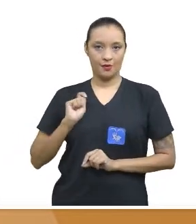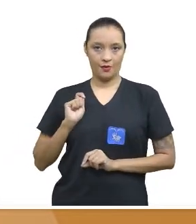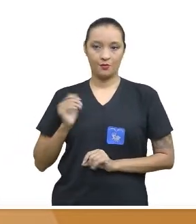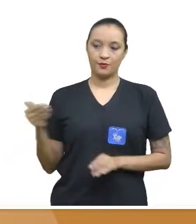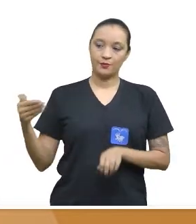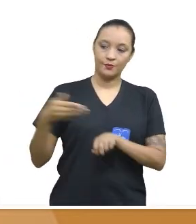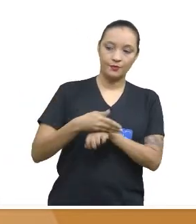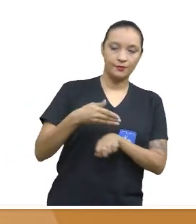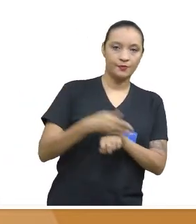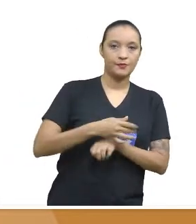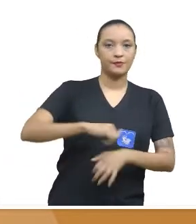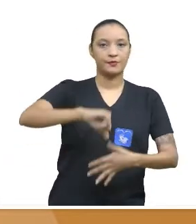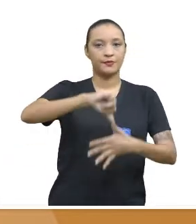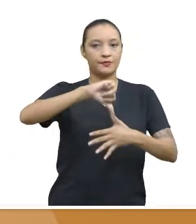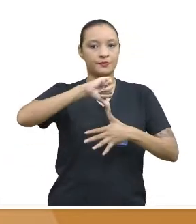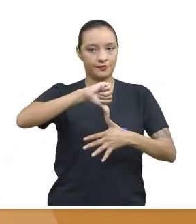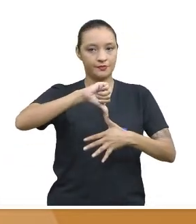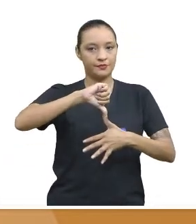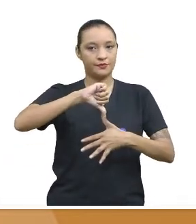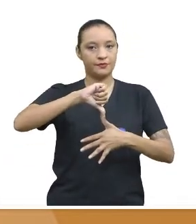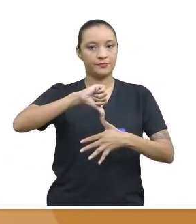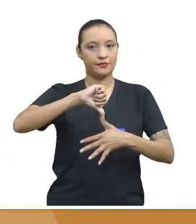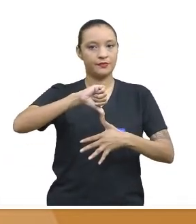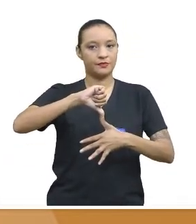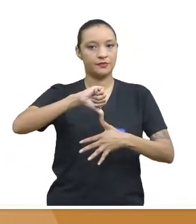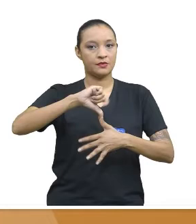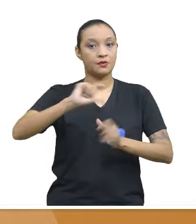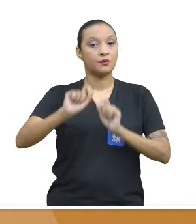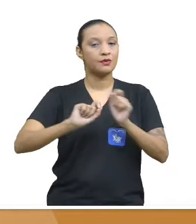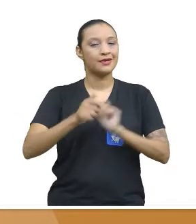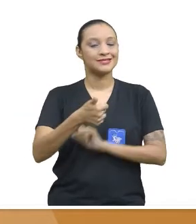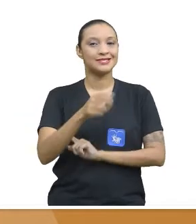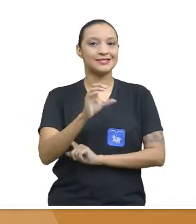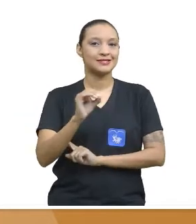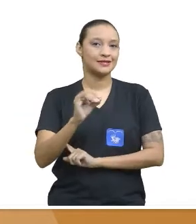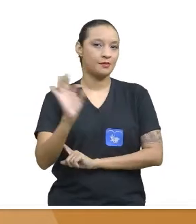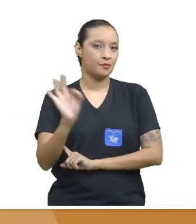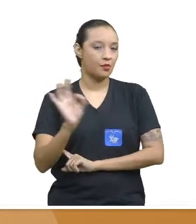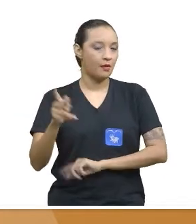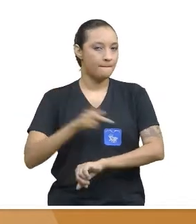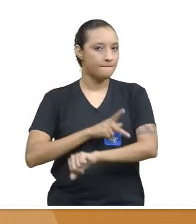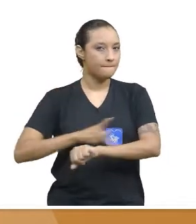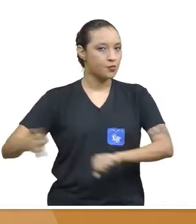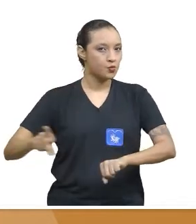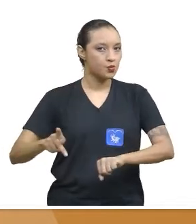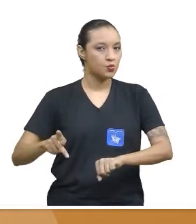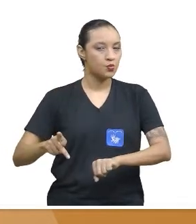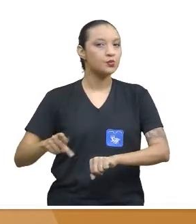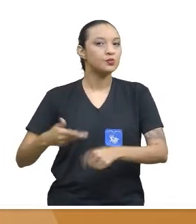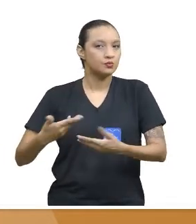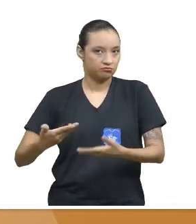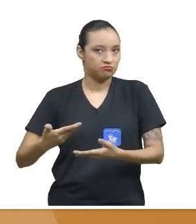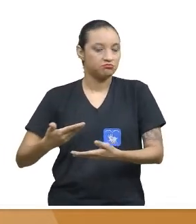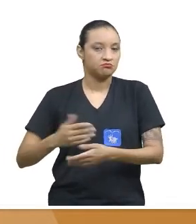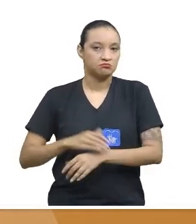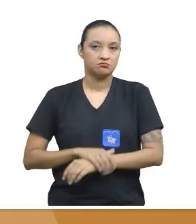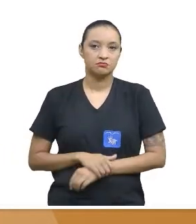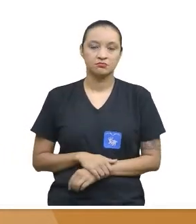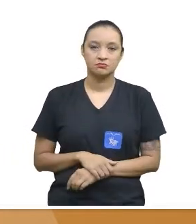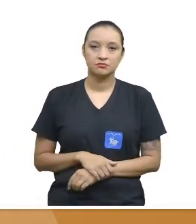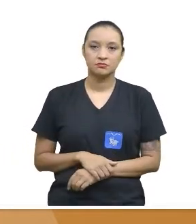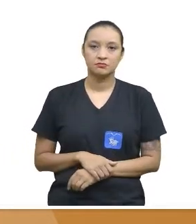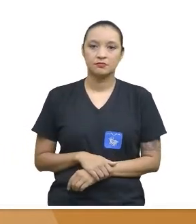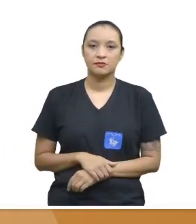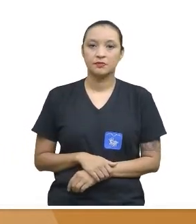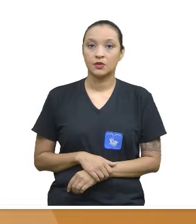América. Eles são considerados 100% puros. São os chapetones. Os filhos